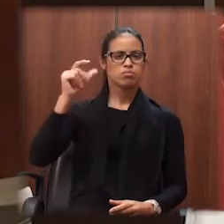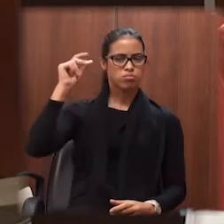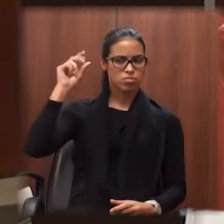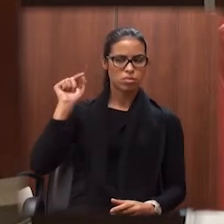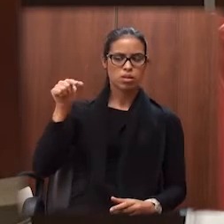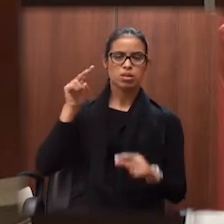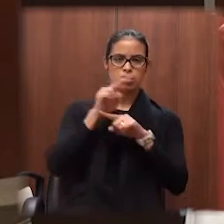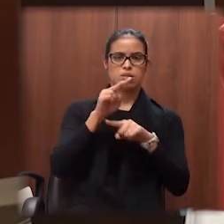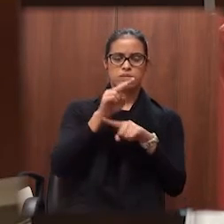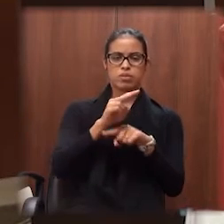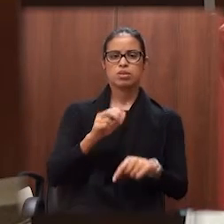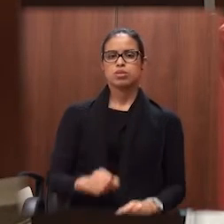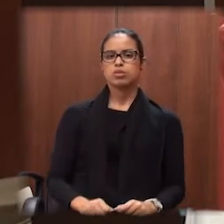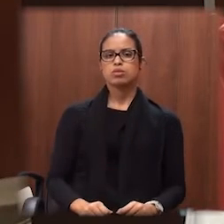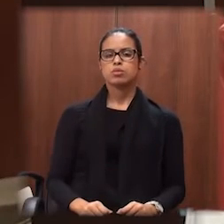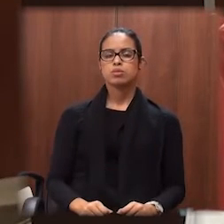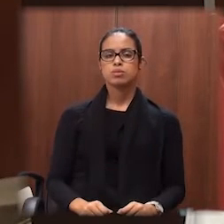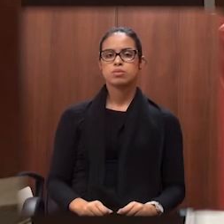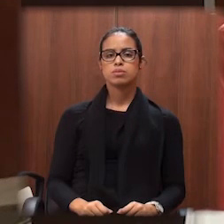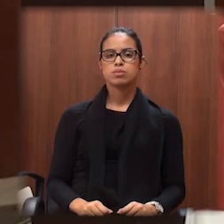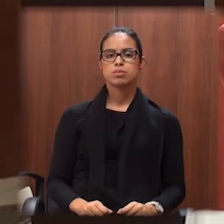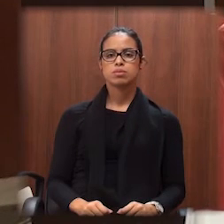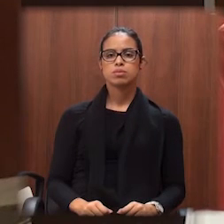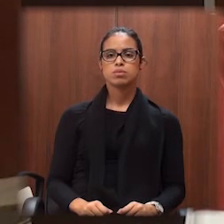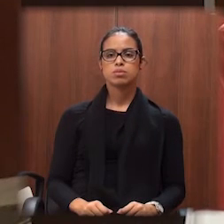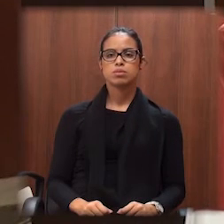encerrando essa brevíssima